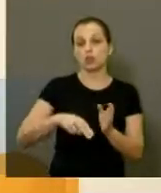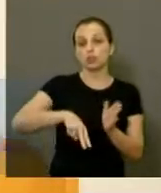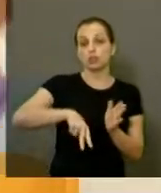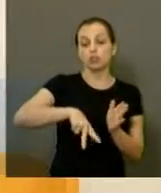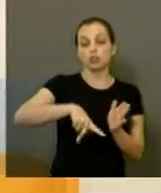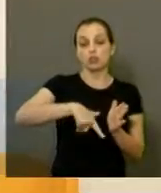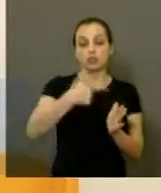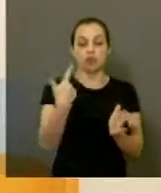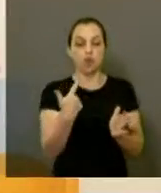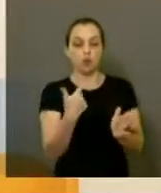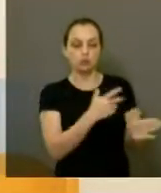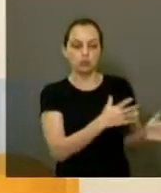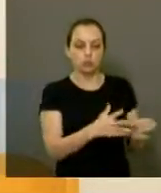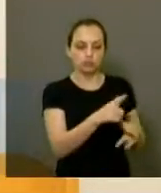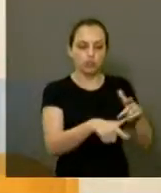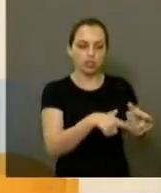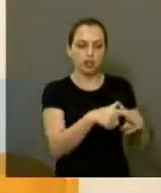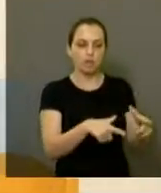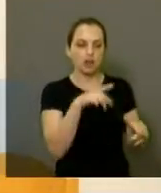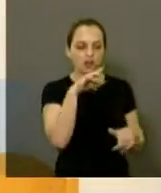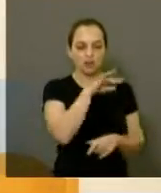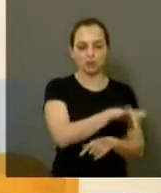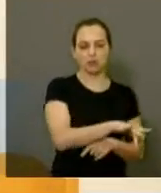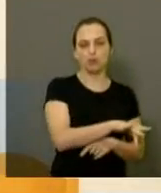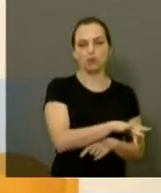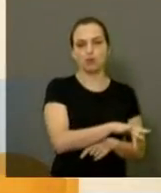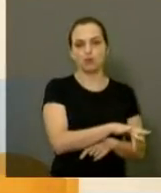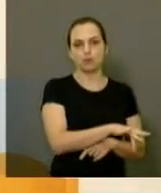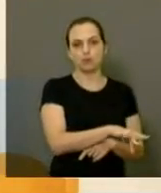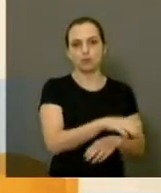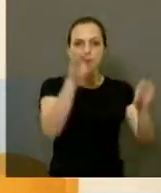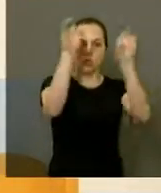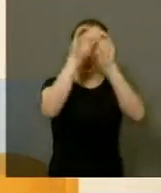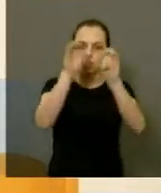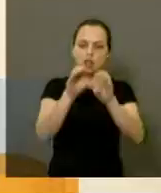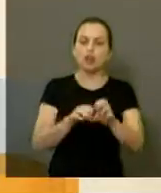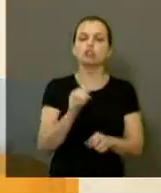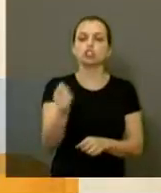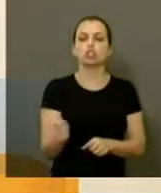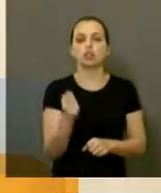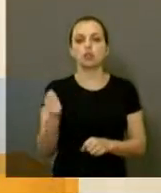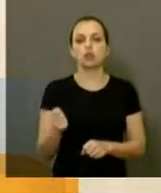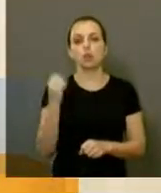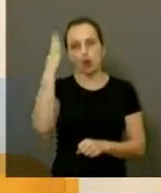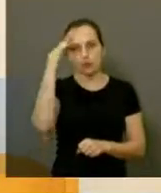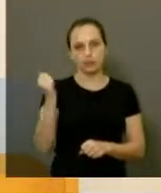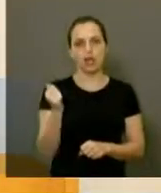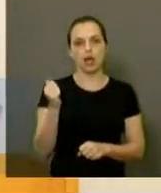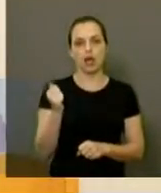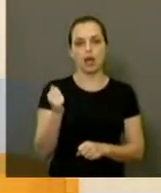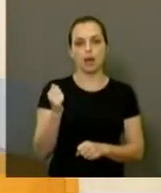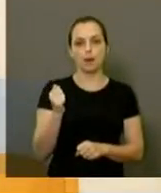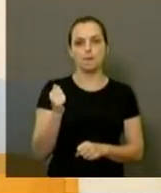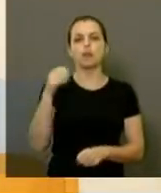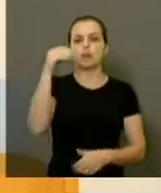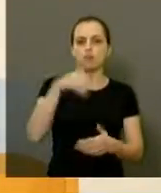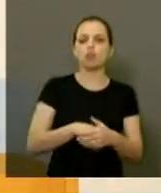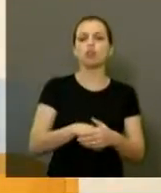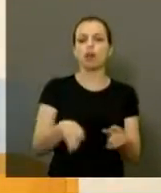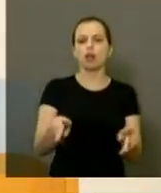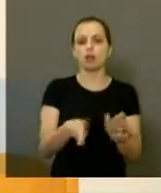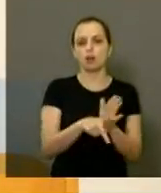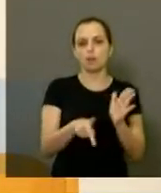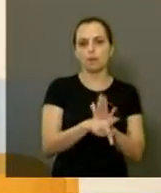mandato. E quem fala que ele se perdeu não é o João Farias, é o cidadão araraquarense. Muitos, inclusive, que votaram nele, assim